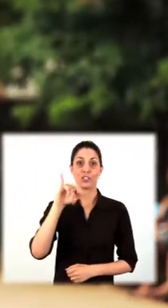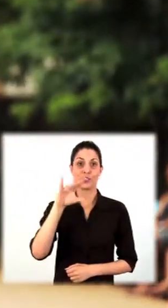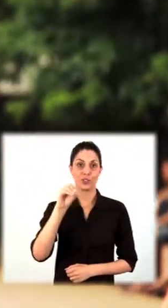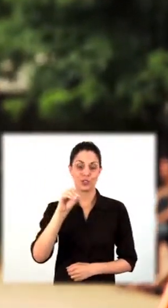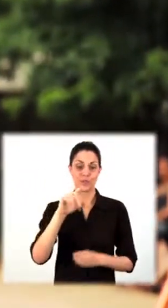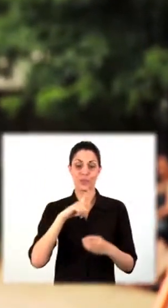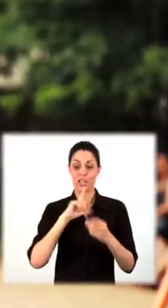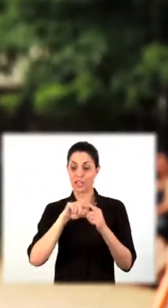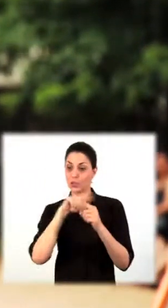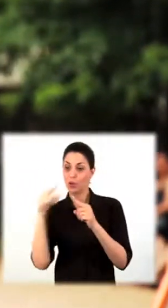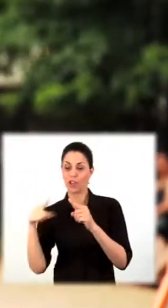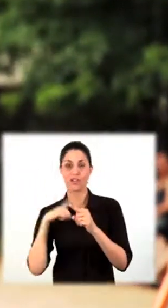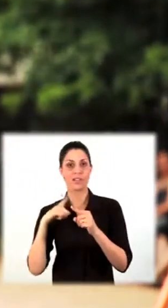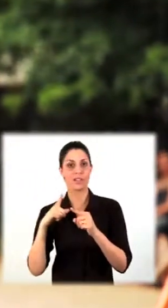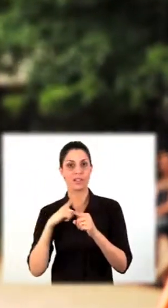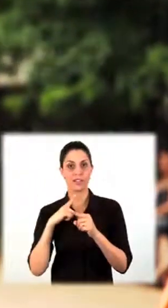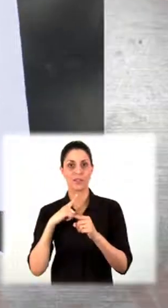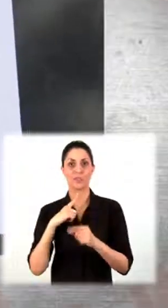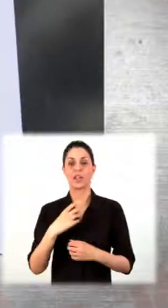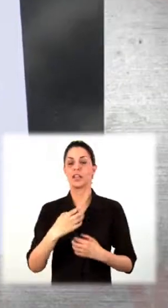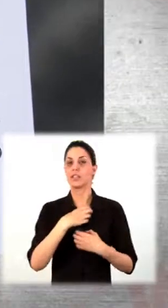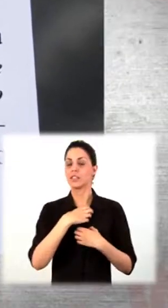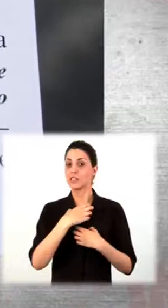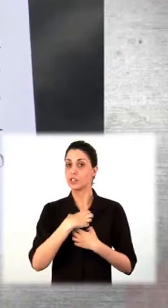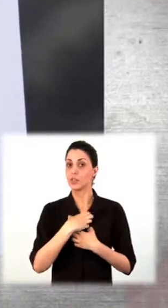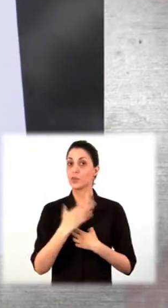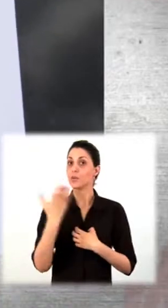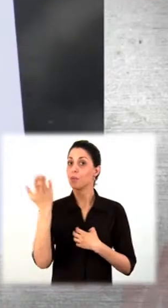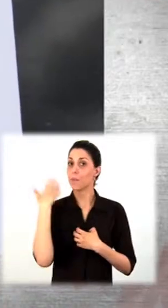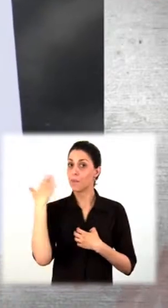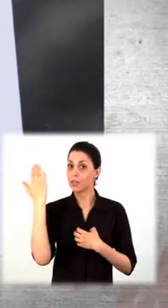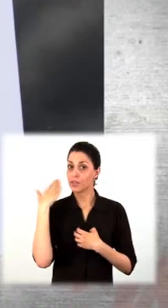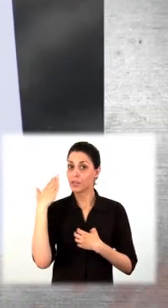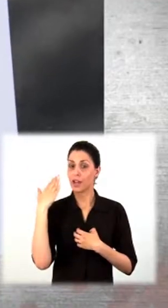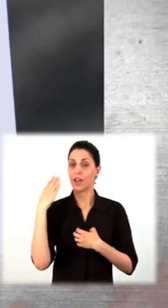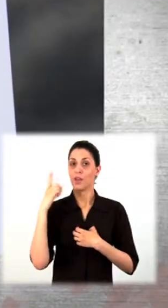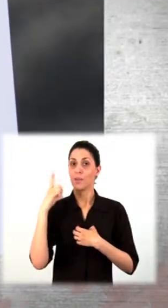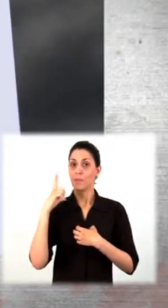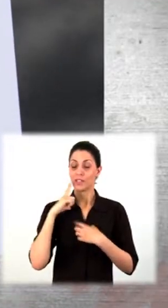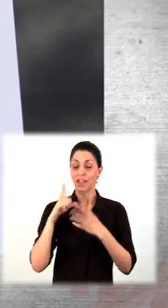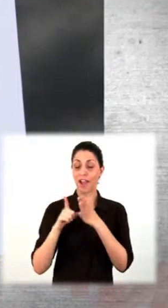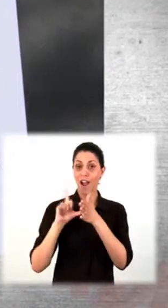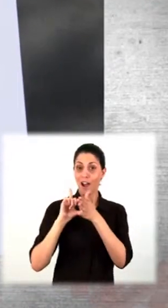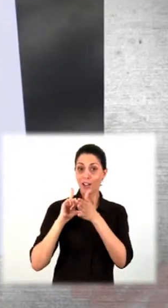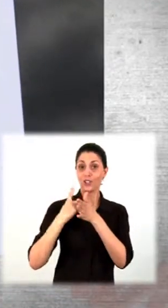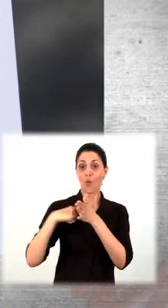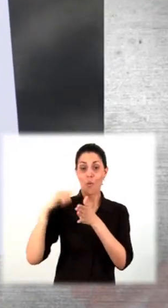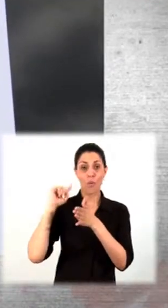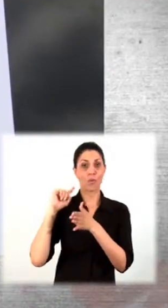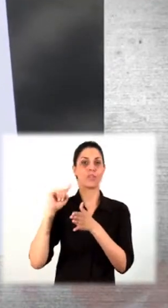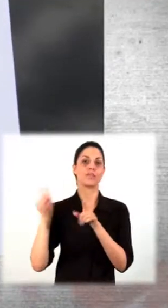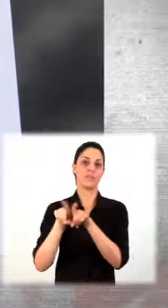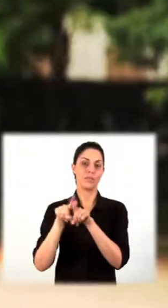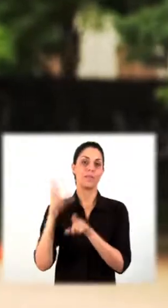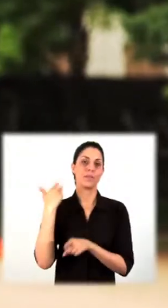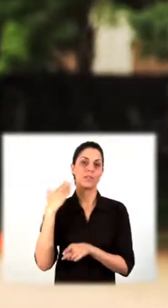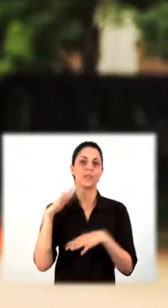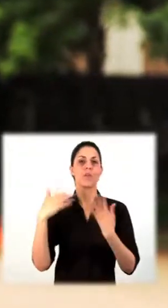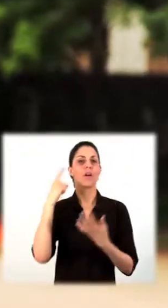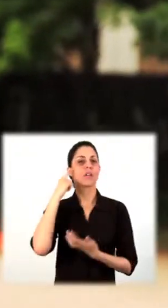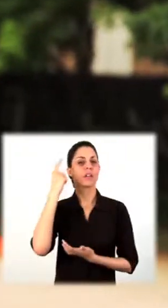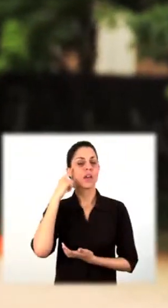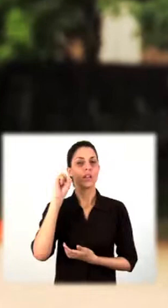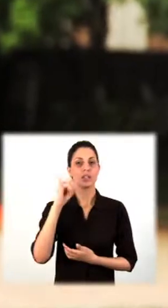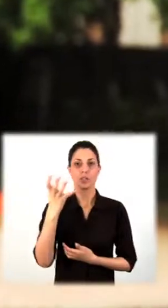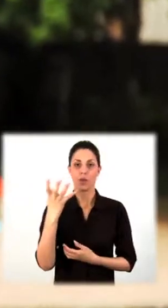infinitivo. E do lado está falando assim, sentido de uma ação no passado anterior a outra no passado. Qual